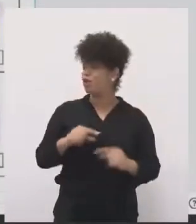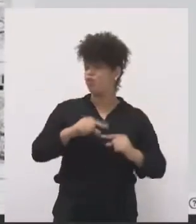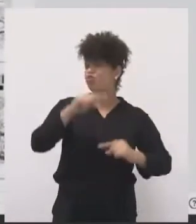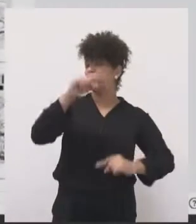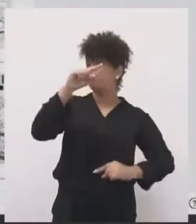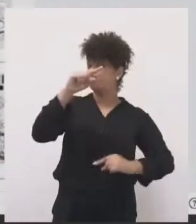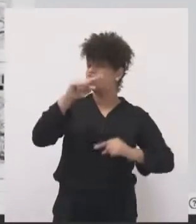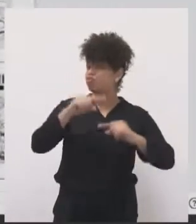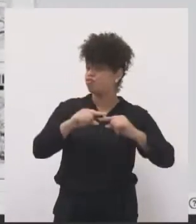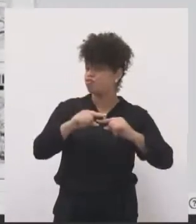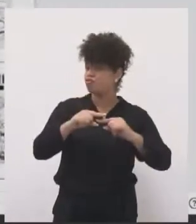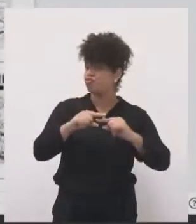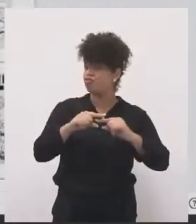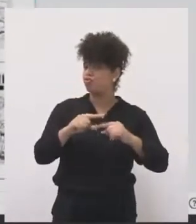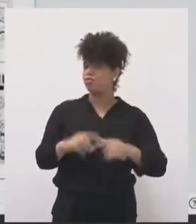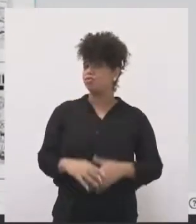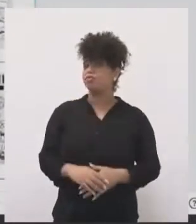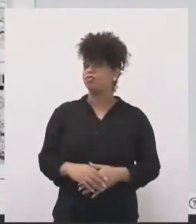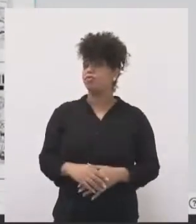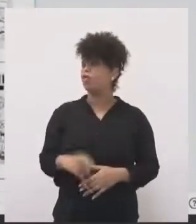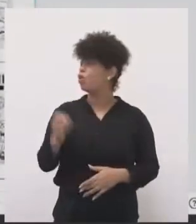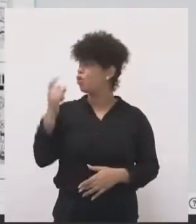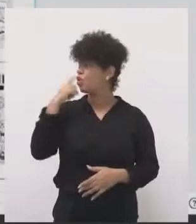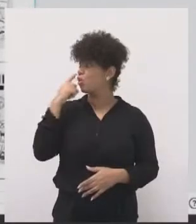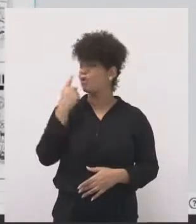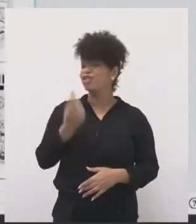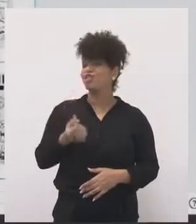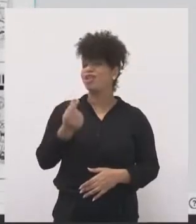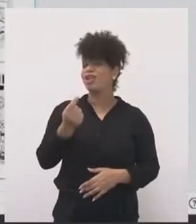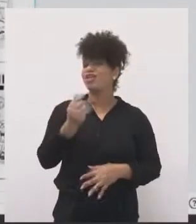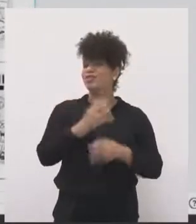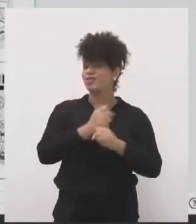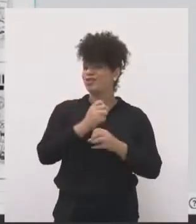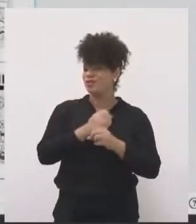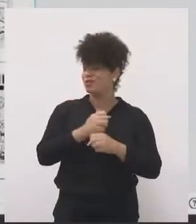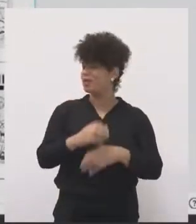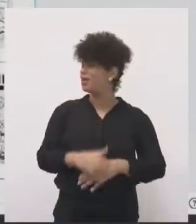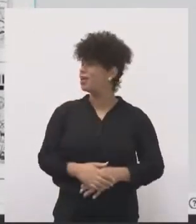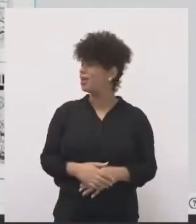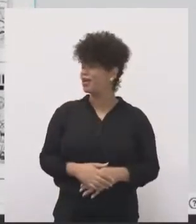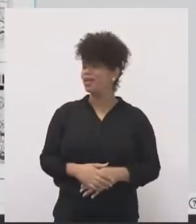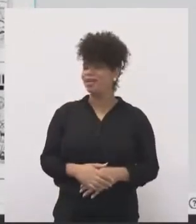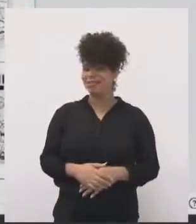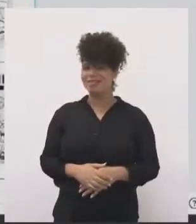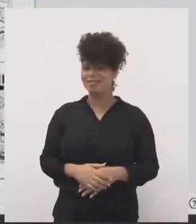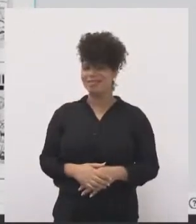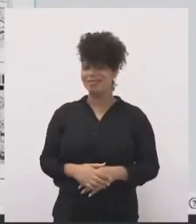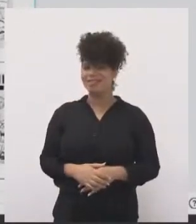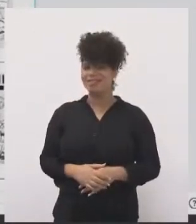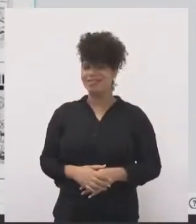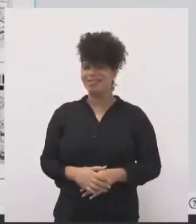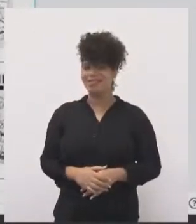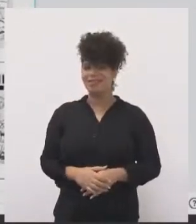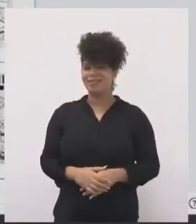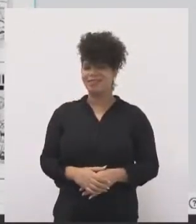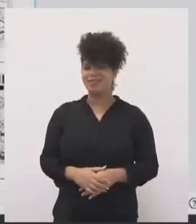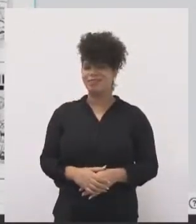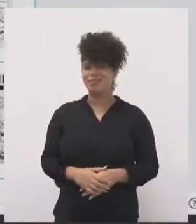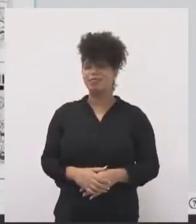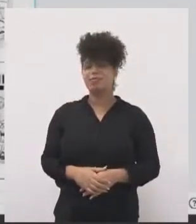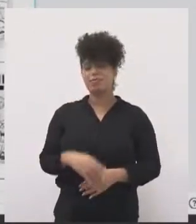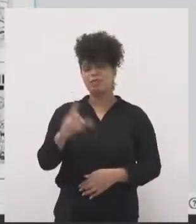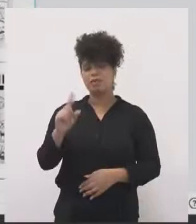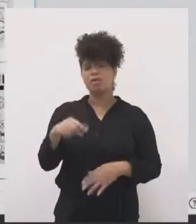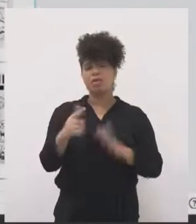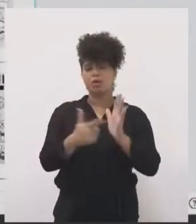ou atividades para os alunos contarem, ou até dentro do mesmo propósito, né, que esse livro é um